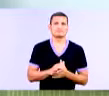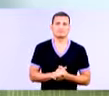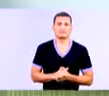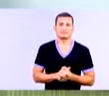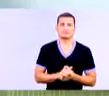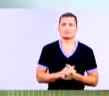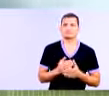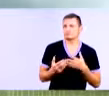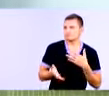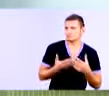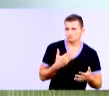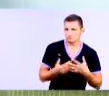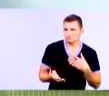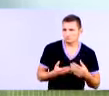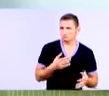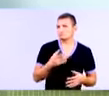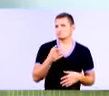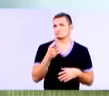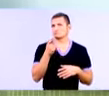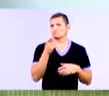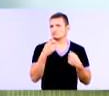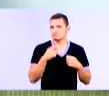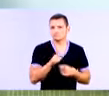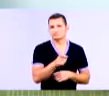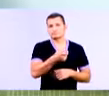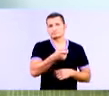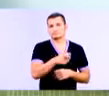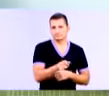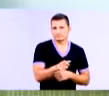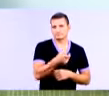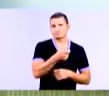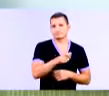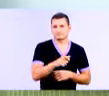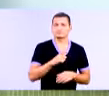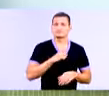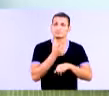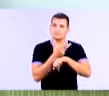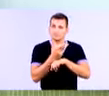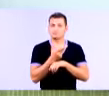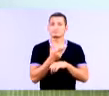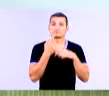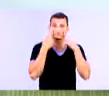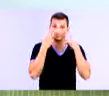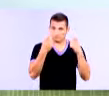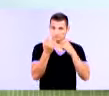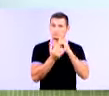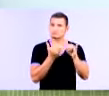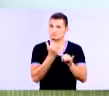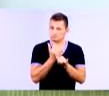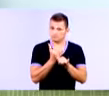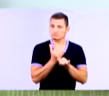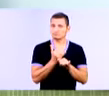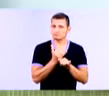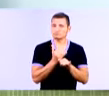qualquer coisa. Você tinha que, imagina, ficar ligando, desligando. Tem alguns vídeos bem interessantes na internet sobre isso, né?